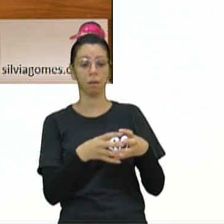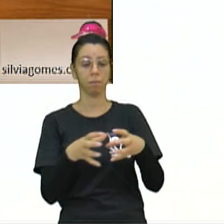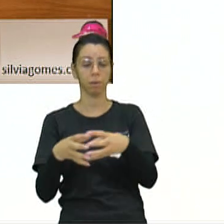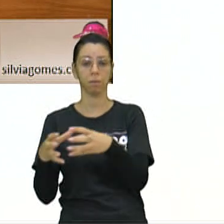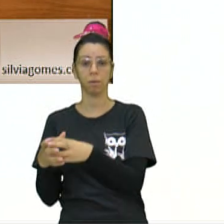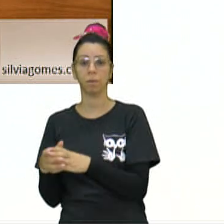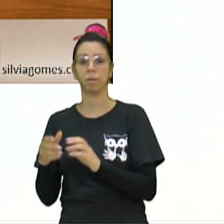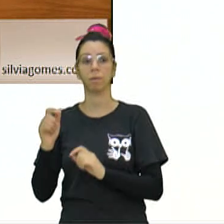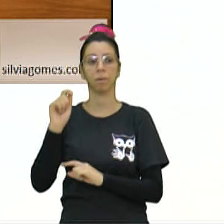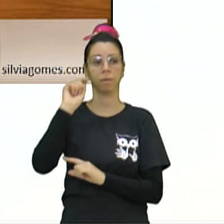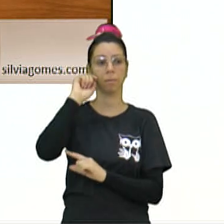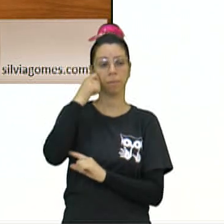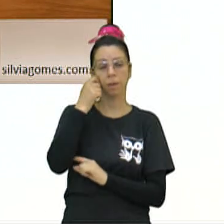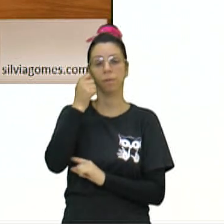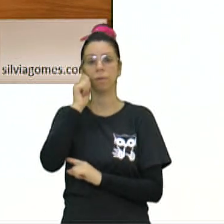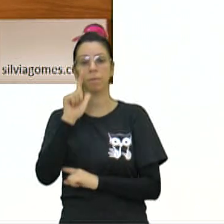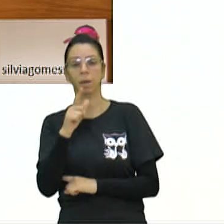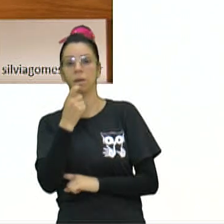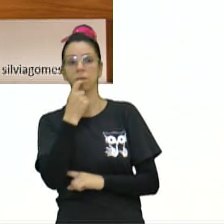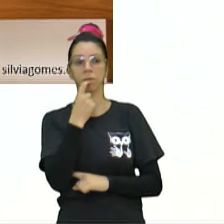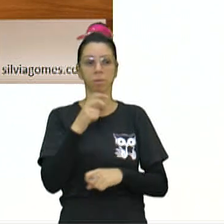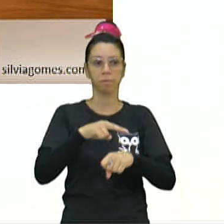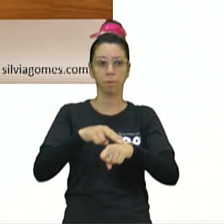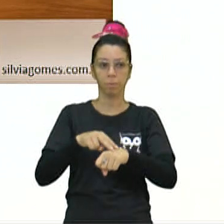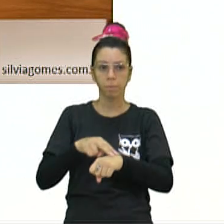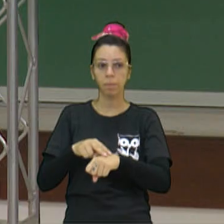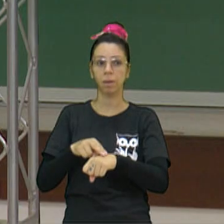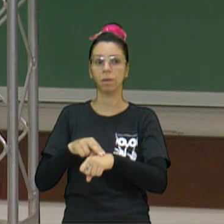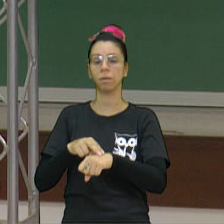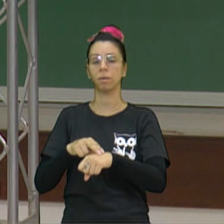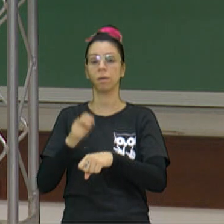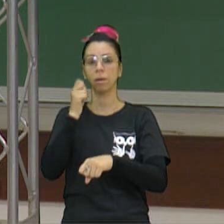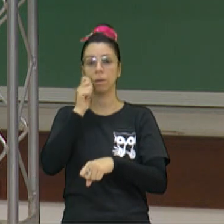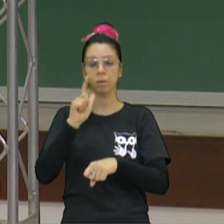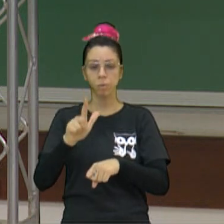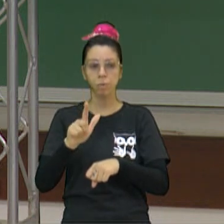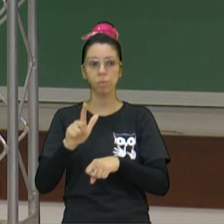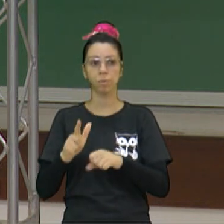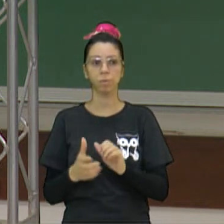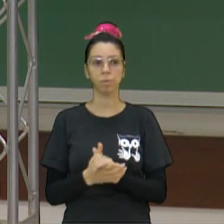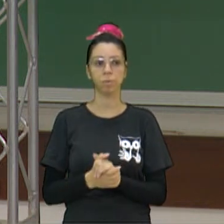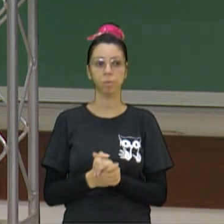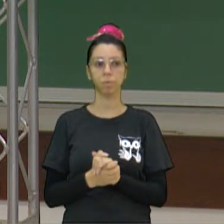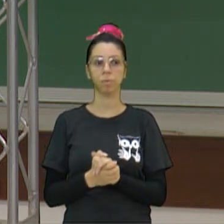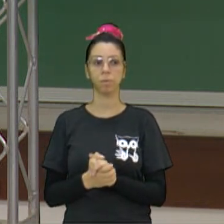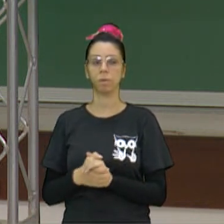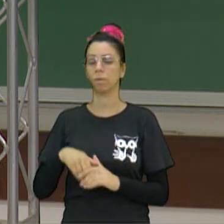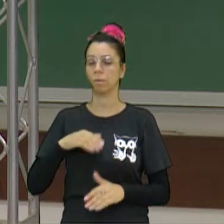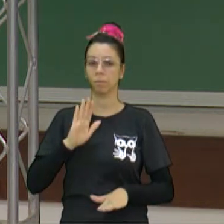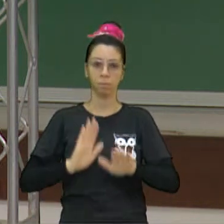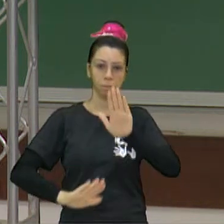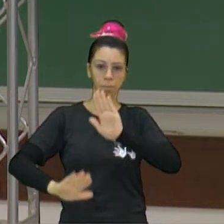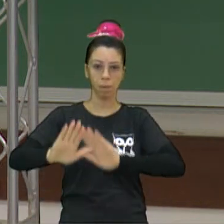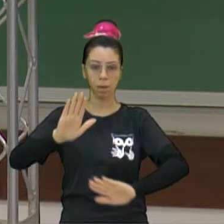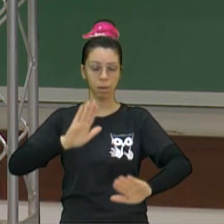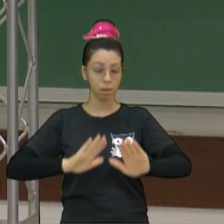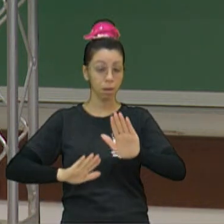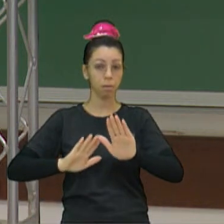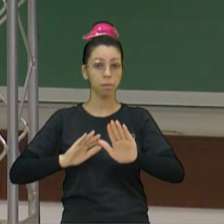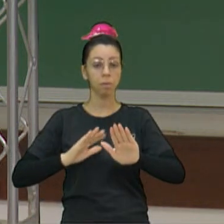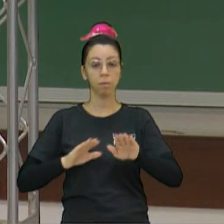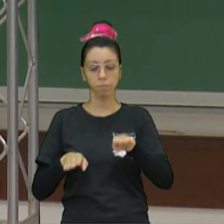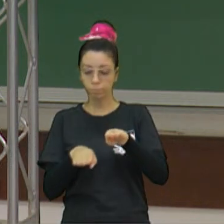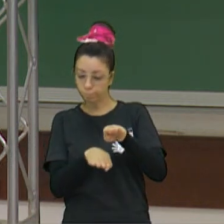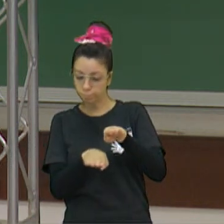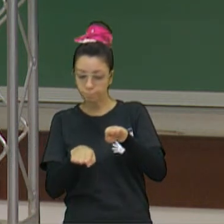azul e amarela, em ordem decrescente de intensidade. Então, dependendo da intensidade, do grau que o praticante